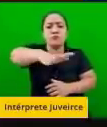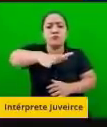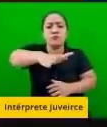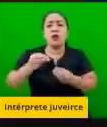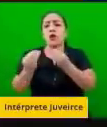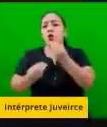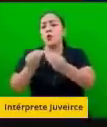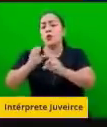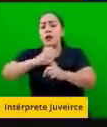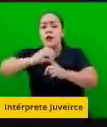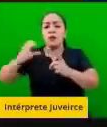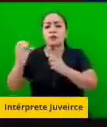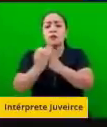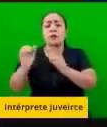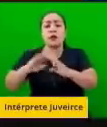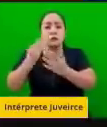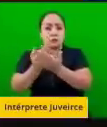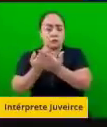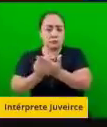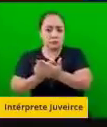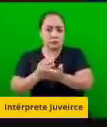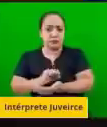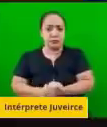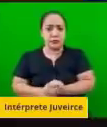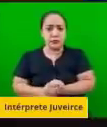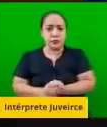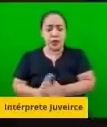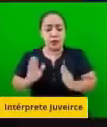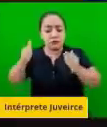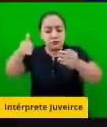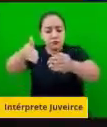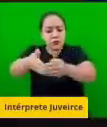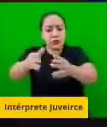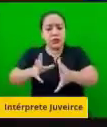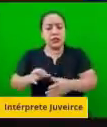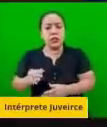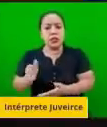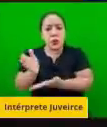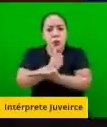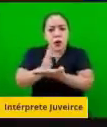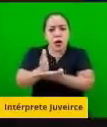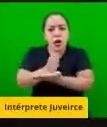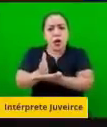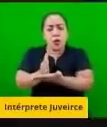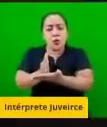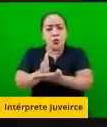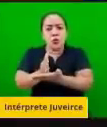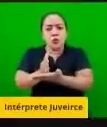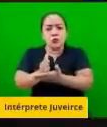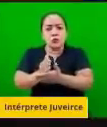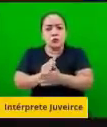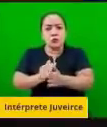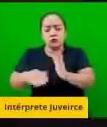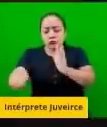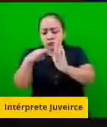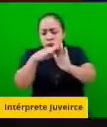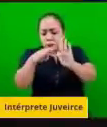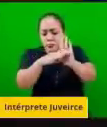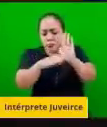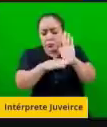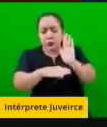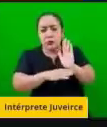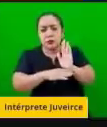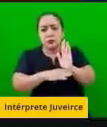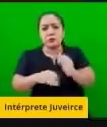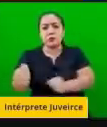e busca também indicar alguns parâmetros para que os alunos possam